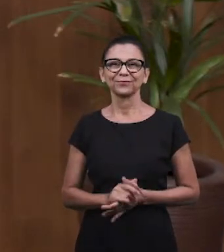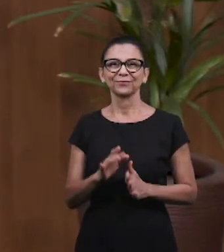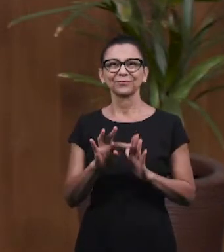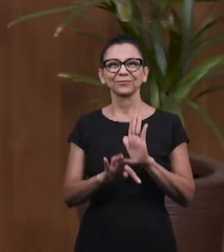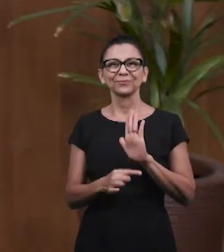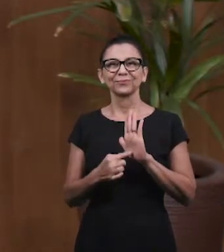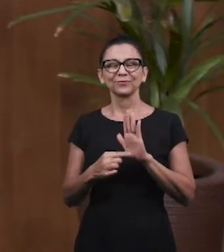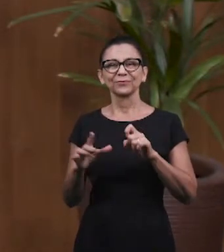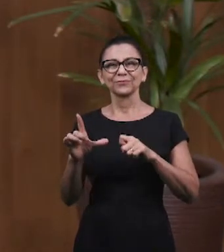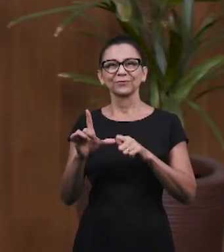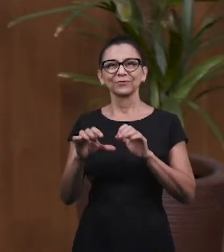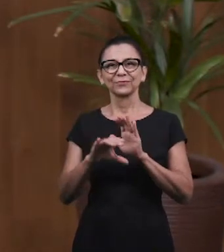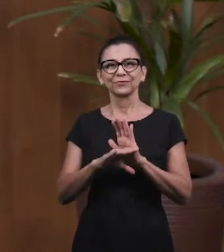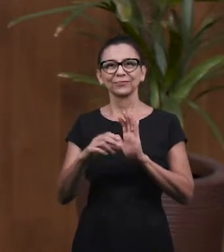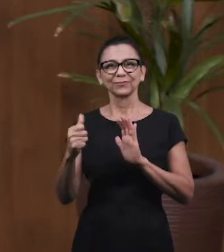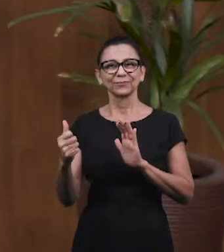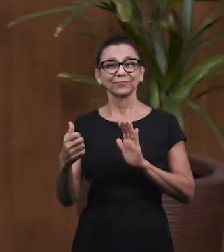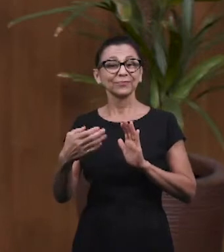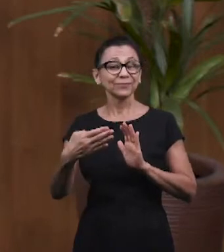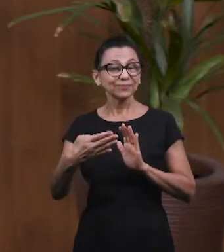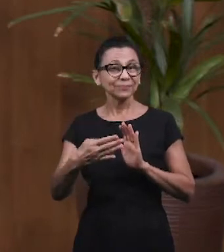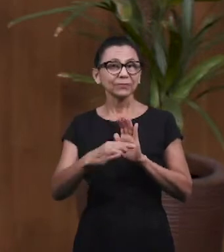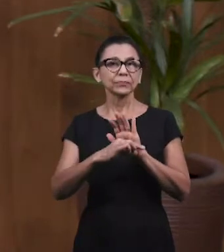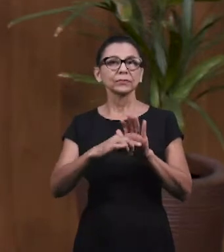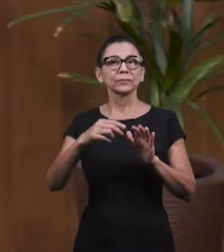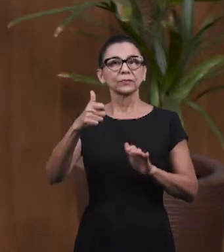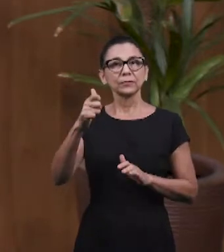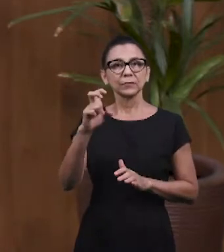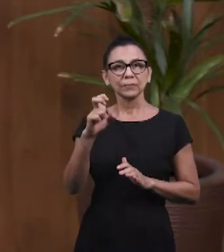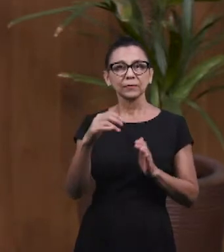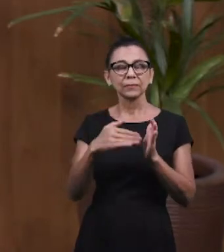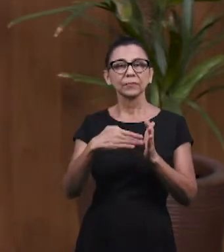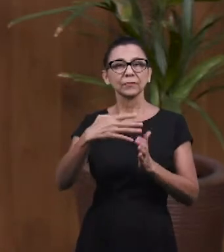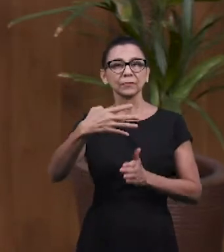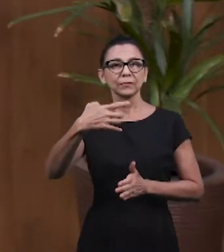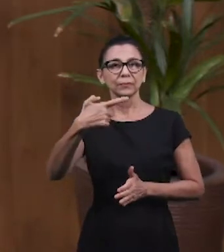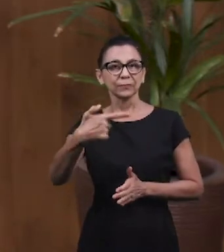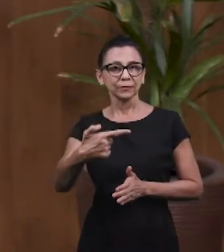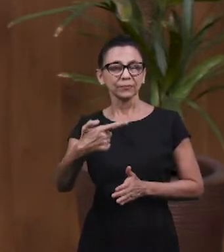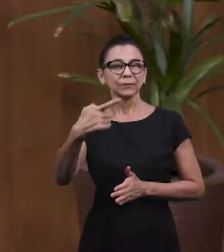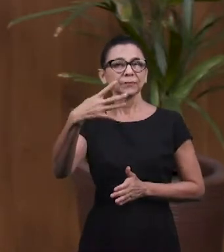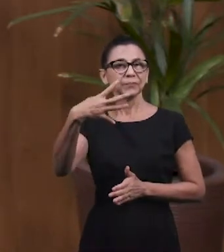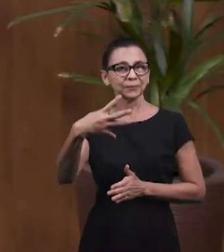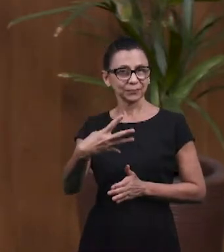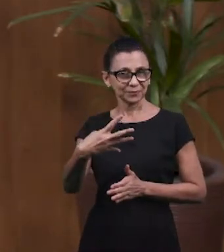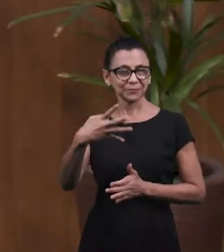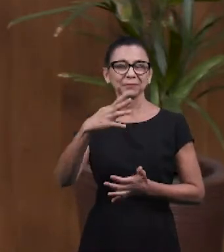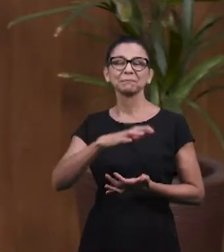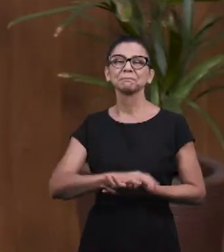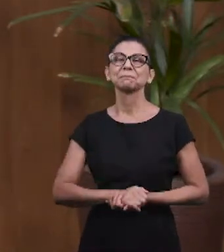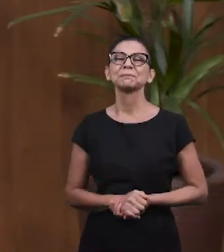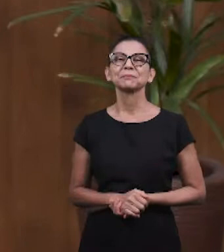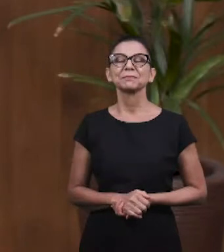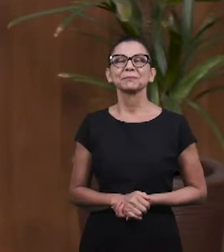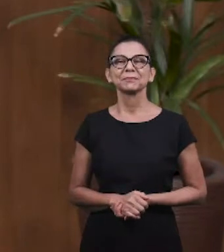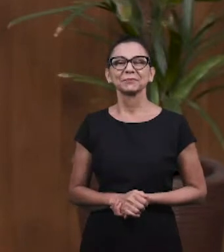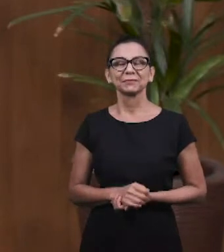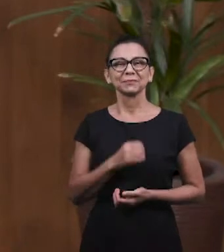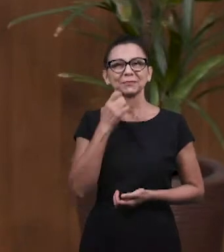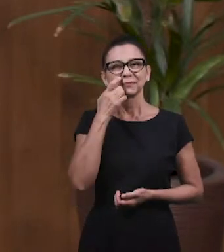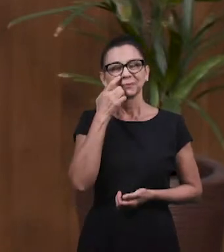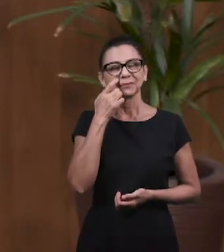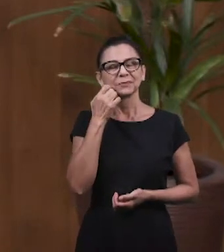lá no Evangelho de Lucas, do capítulo 14, versos 15 a 24. Lucas 14, 15 a 24. E os